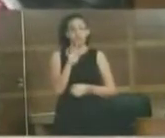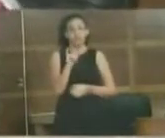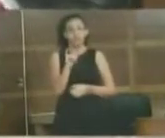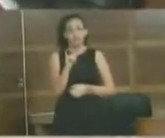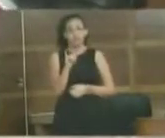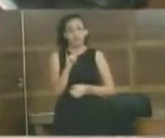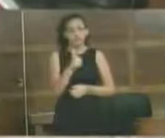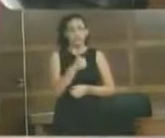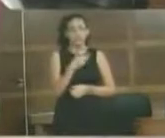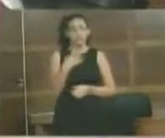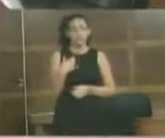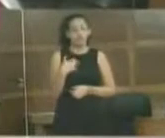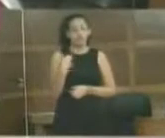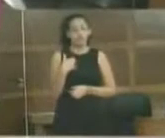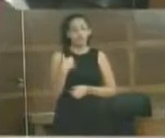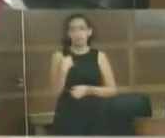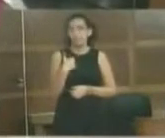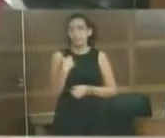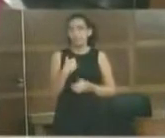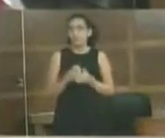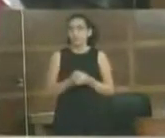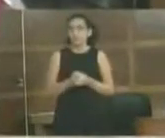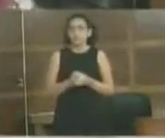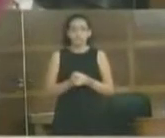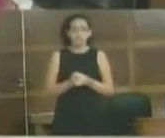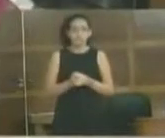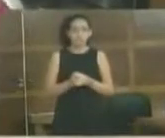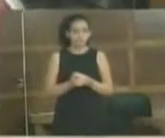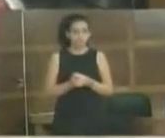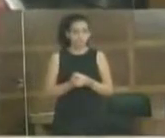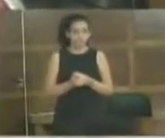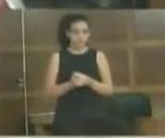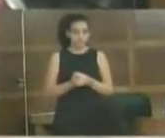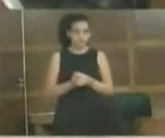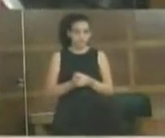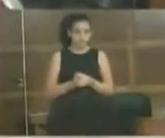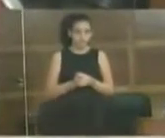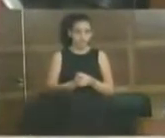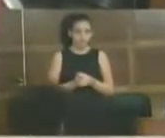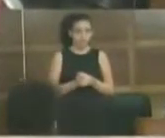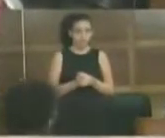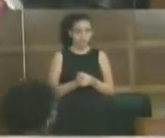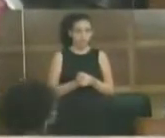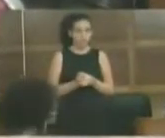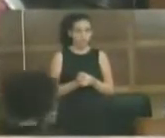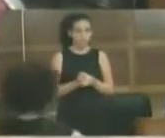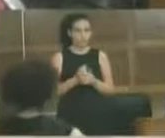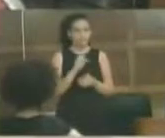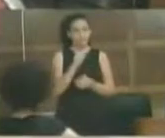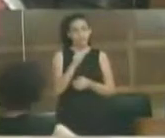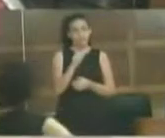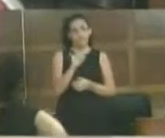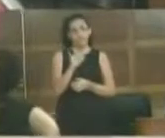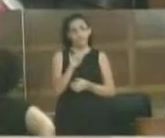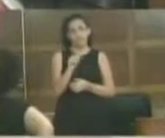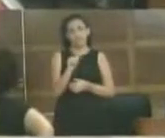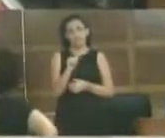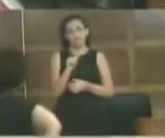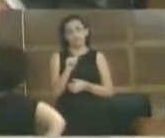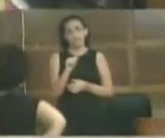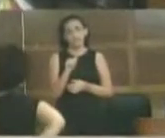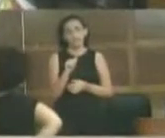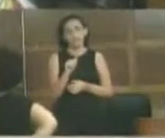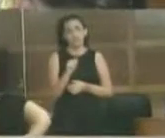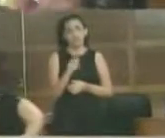tem 14 anos, mas é um touro de forte, super bem cuidado, é um poodlezinho. E a Safira, que tem 8 anos.